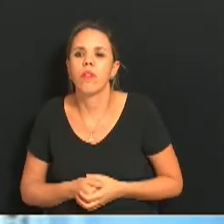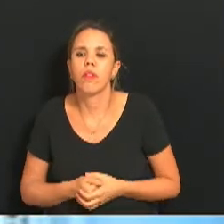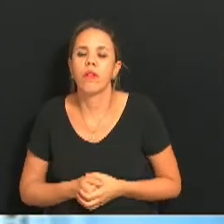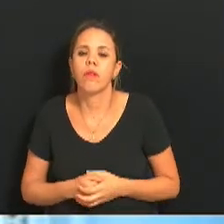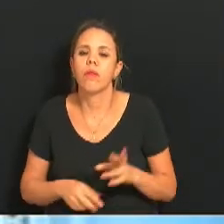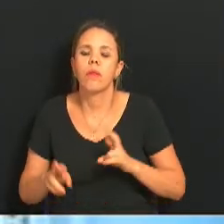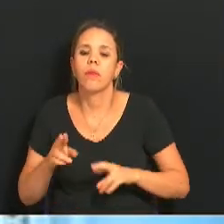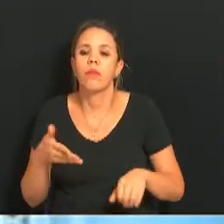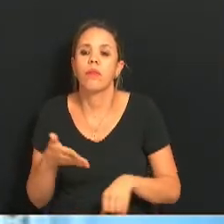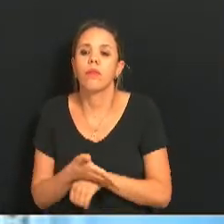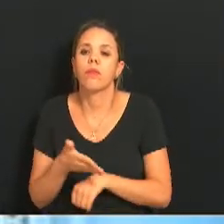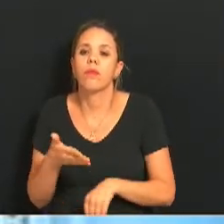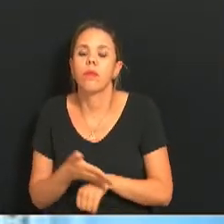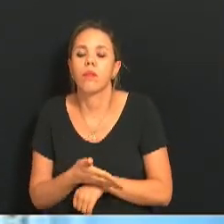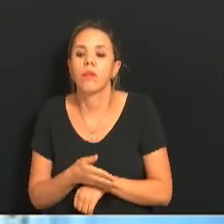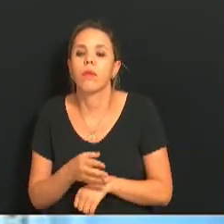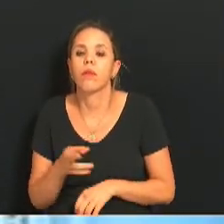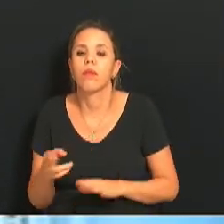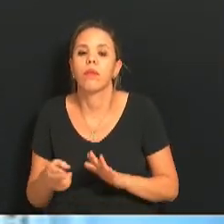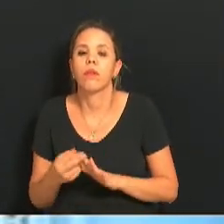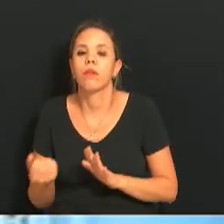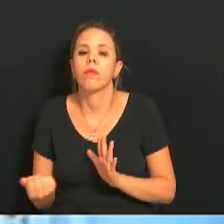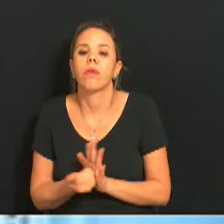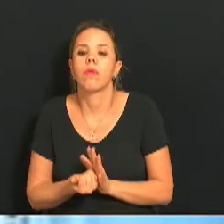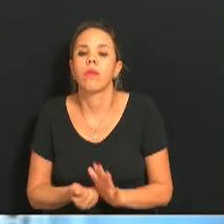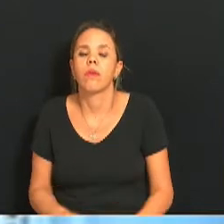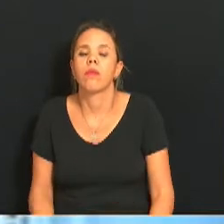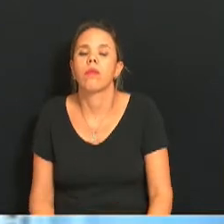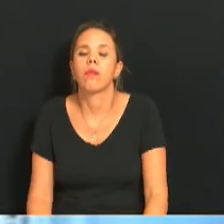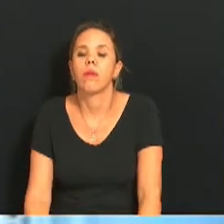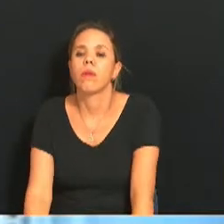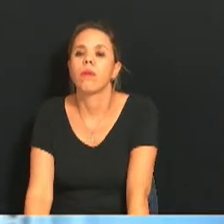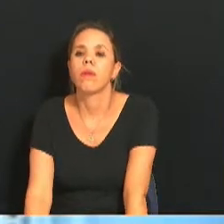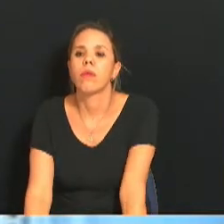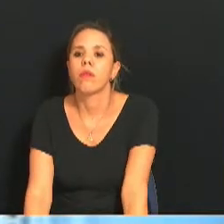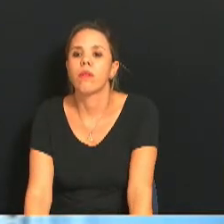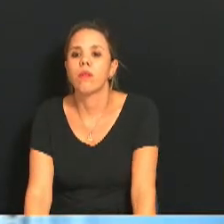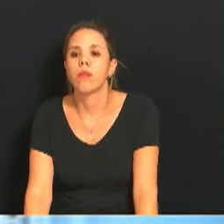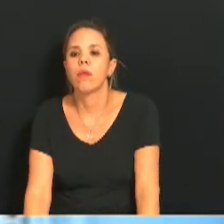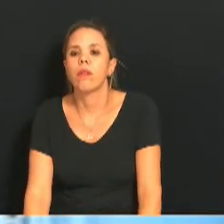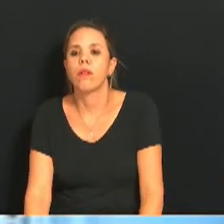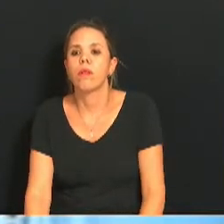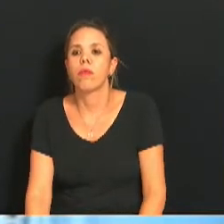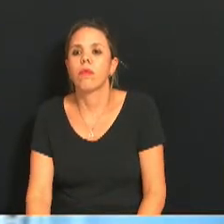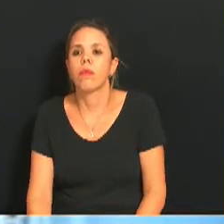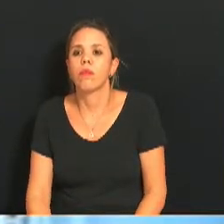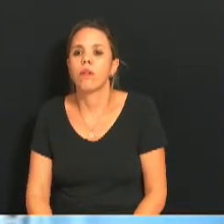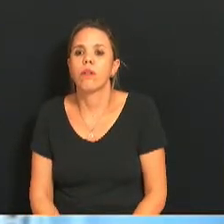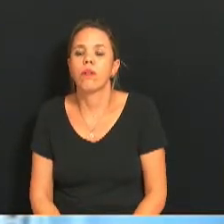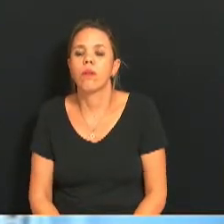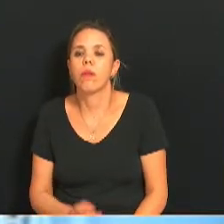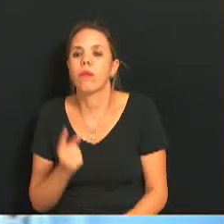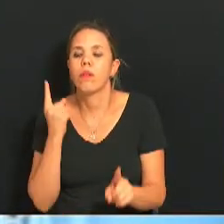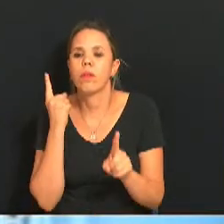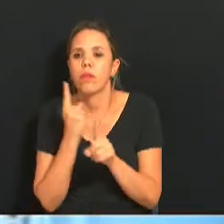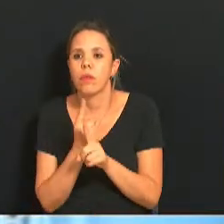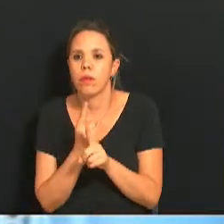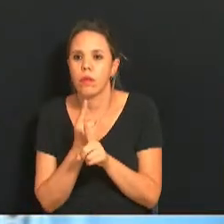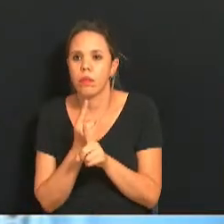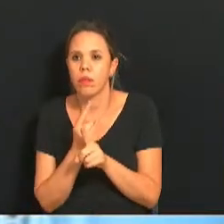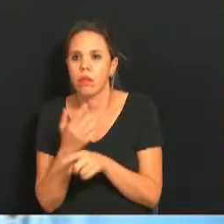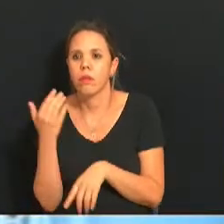revisitar as resoluções de problemas e eu revisitar essas nós encontramos alguns